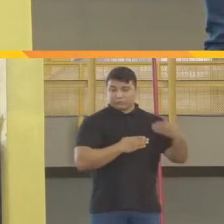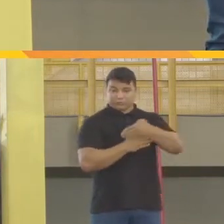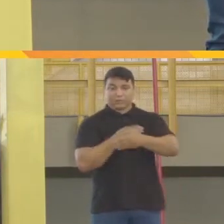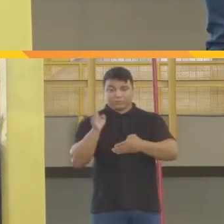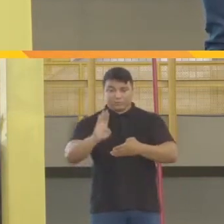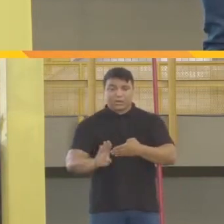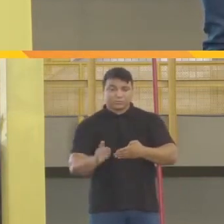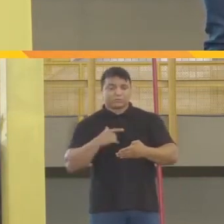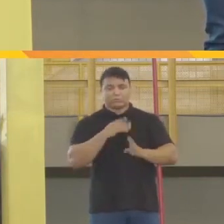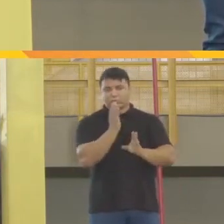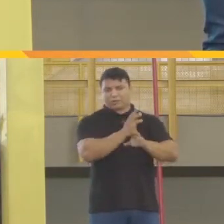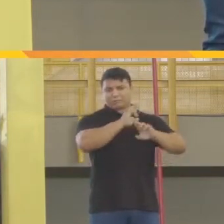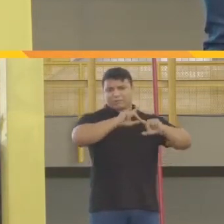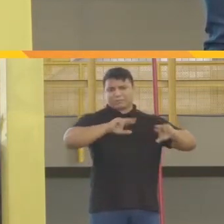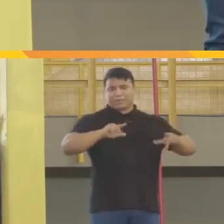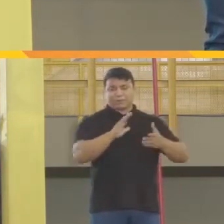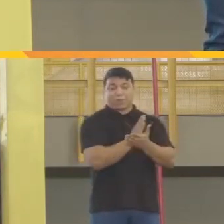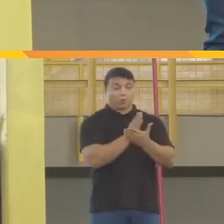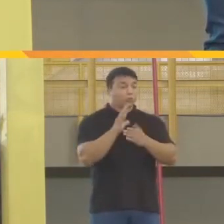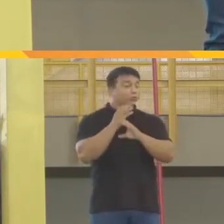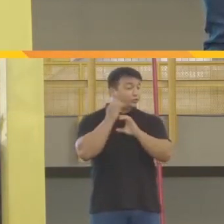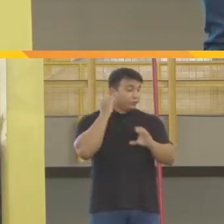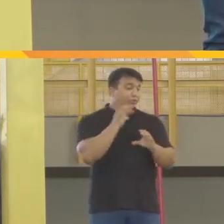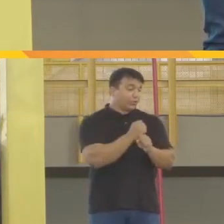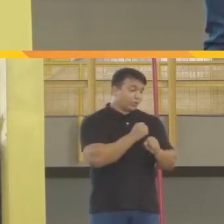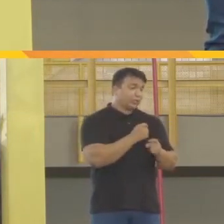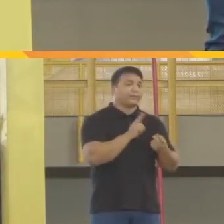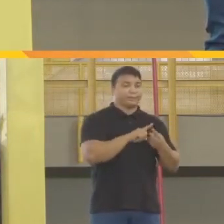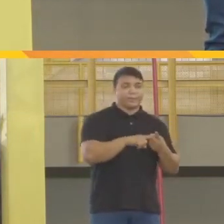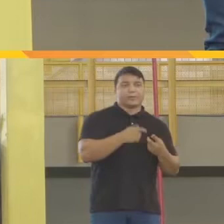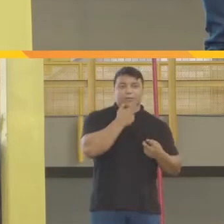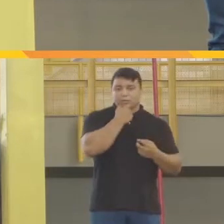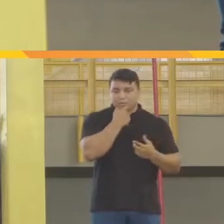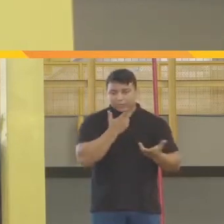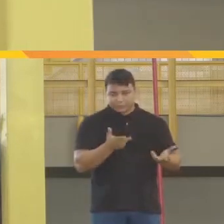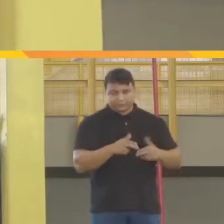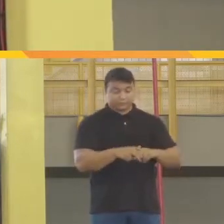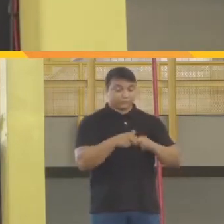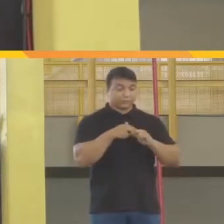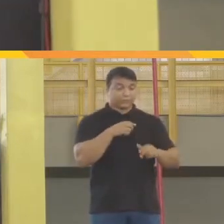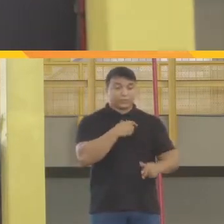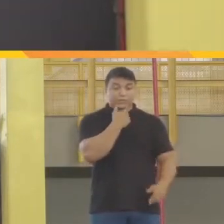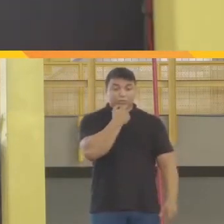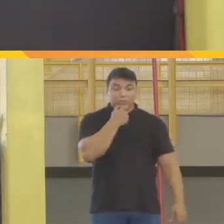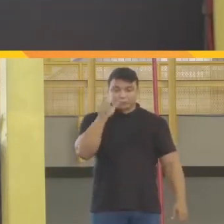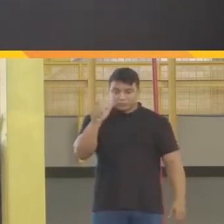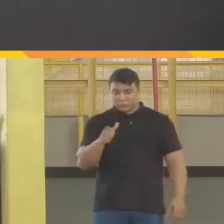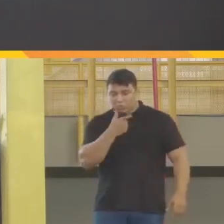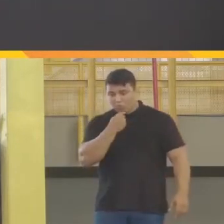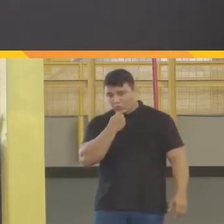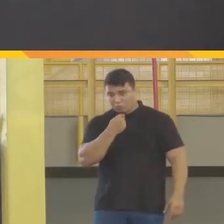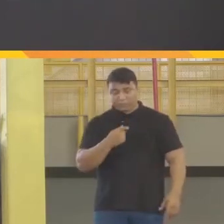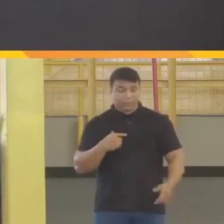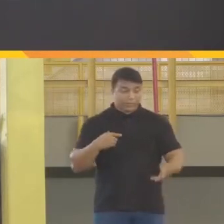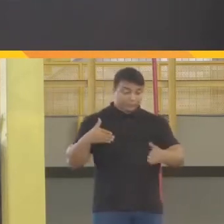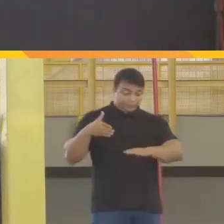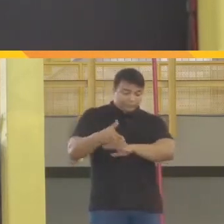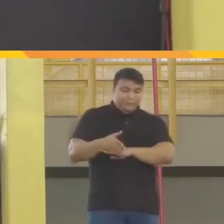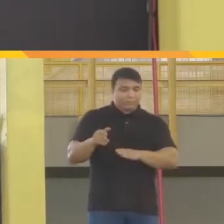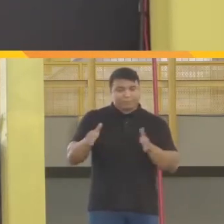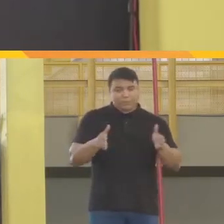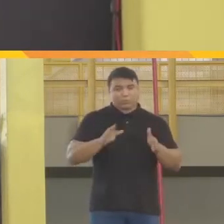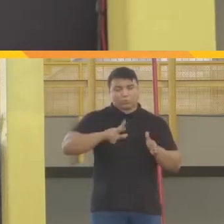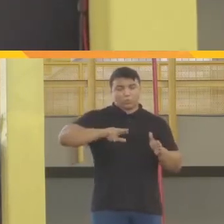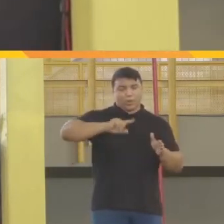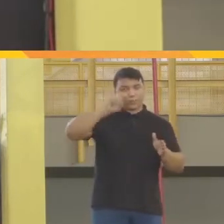por os mais diversos motivos, e alguns eram engenheiros, assim como ingleses. E aí, professor Pedro, tem um inglês. Ele não vem nessa